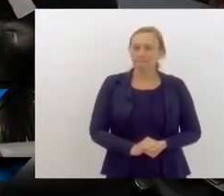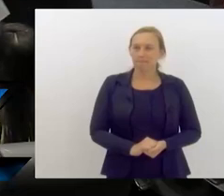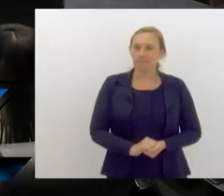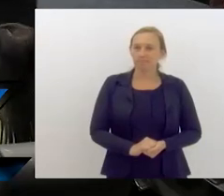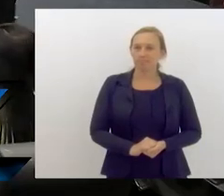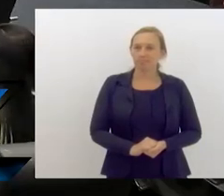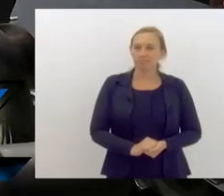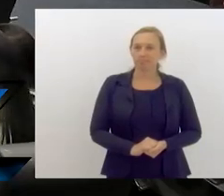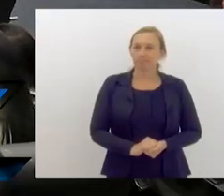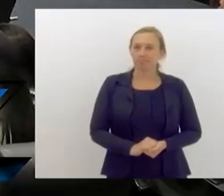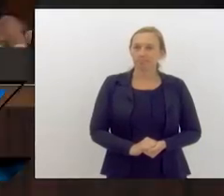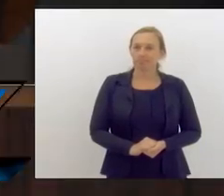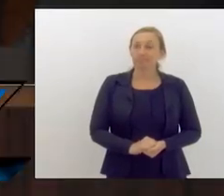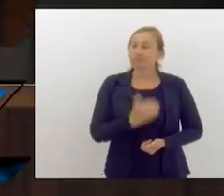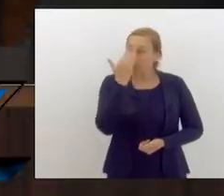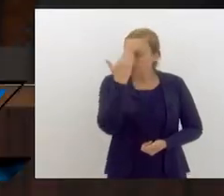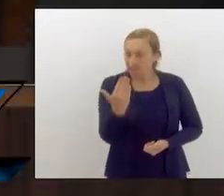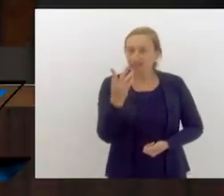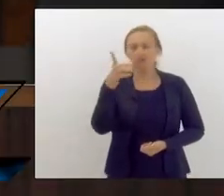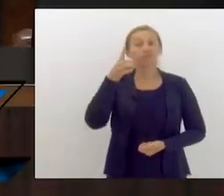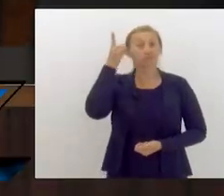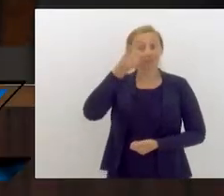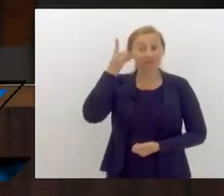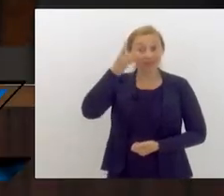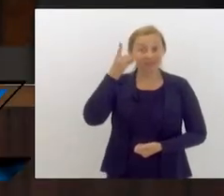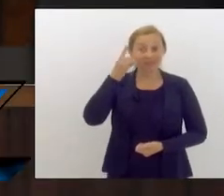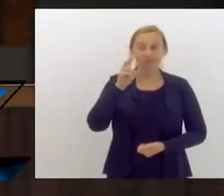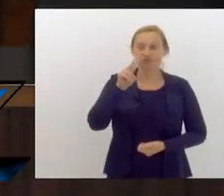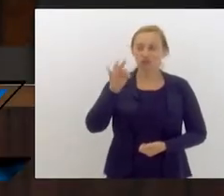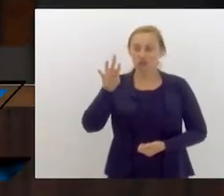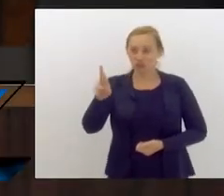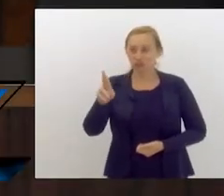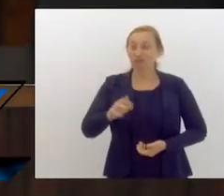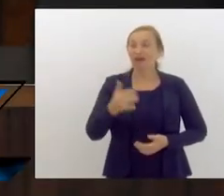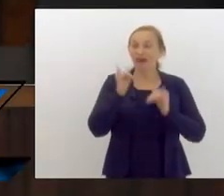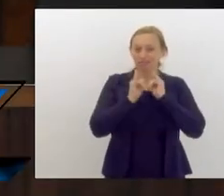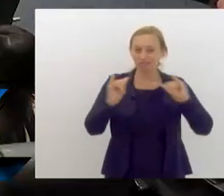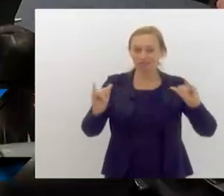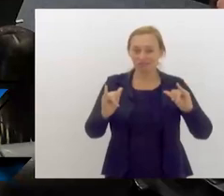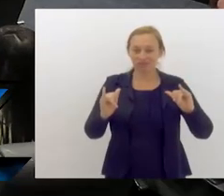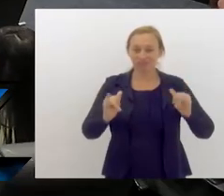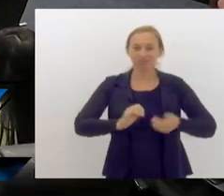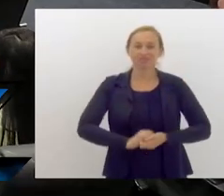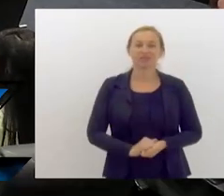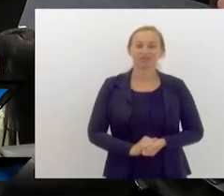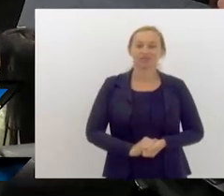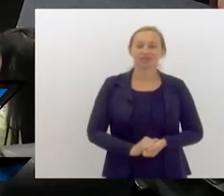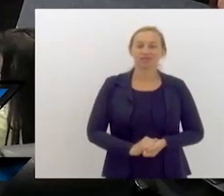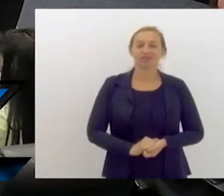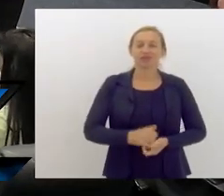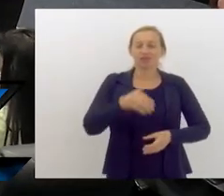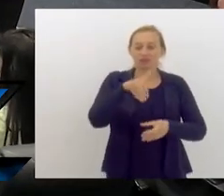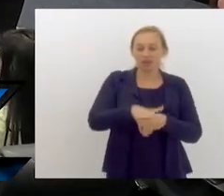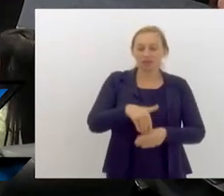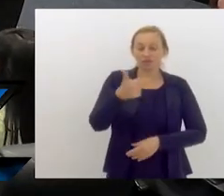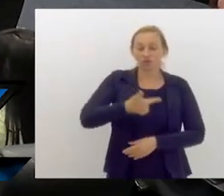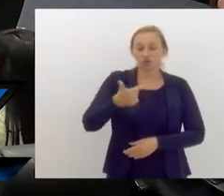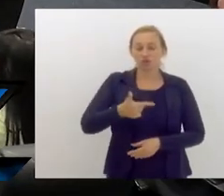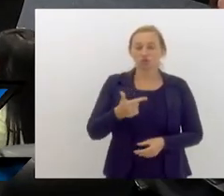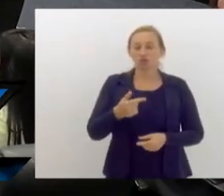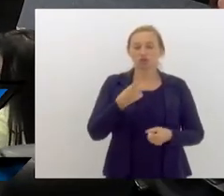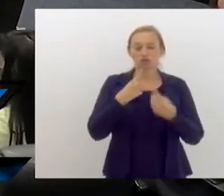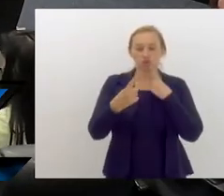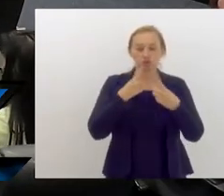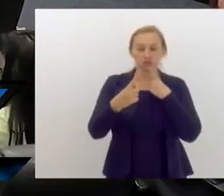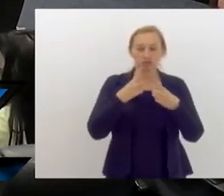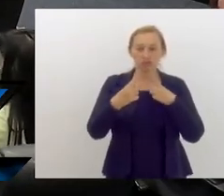pode deixar muito obrigado Deputado Vitor Júnior anuncio entre hamitação ordinária e votação e segunda discussão e